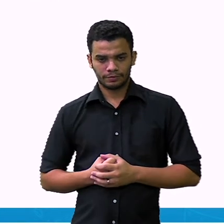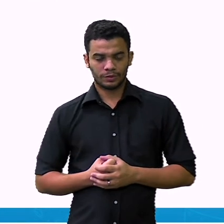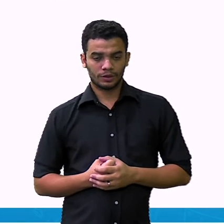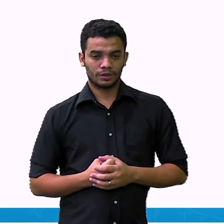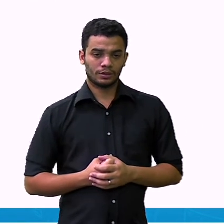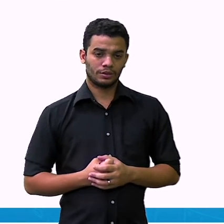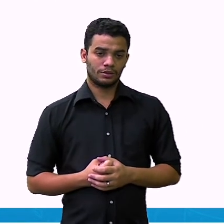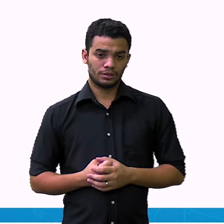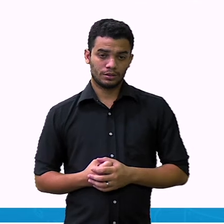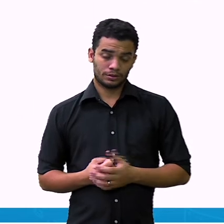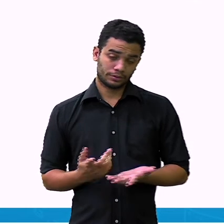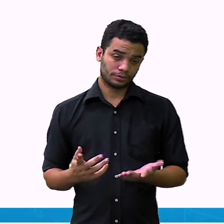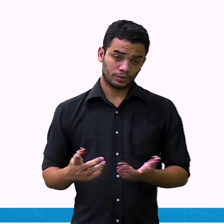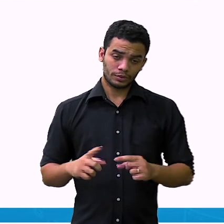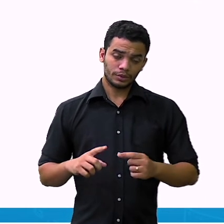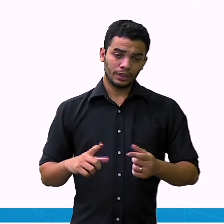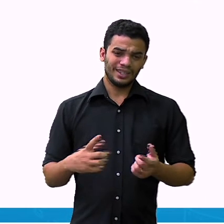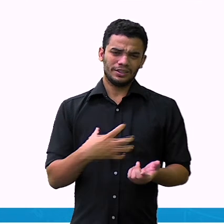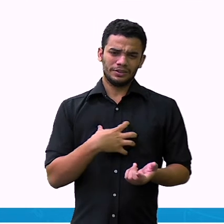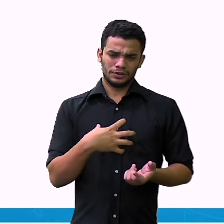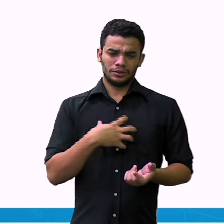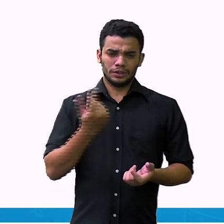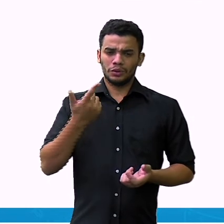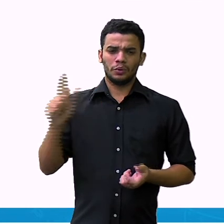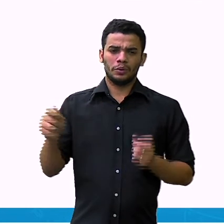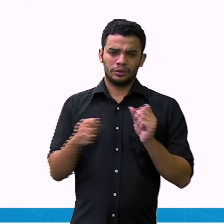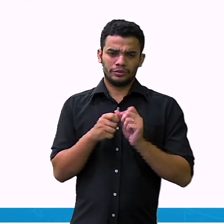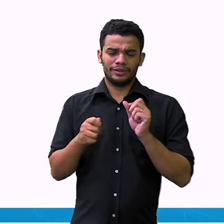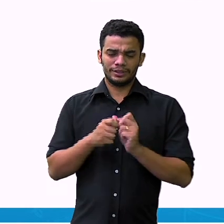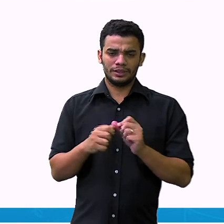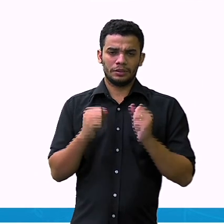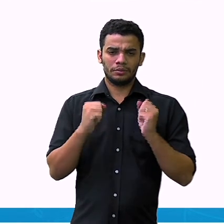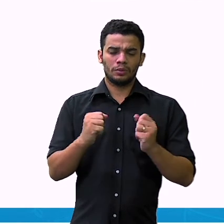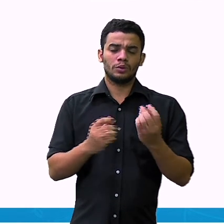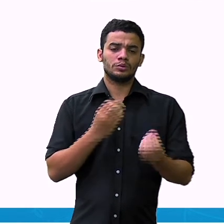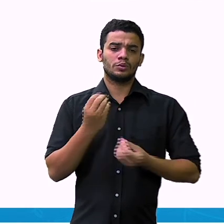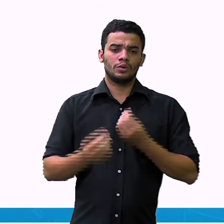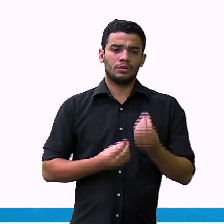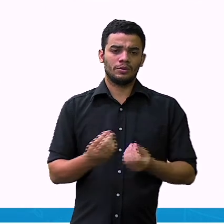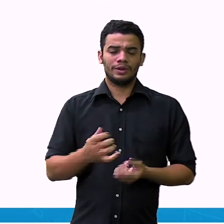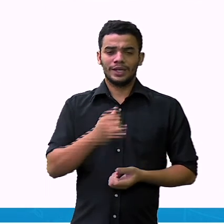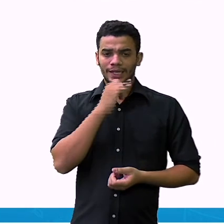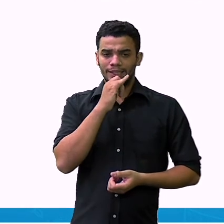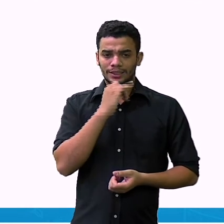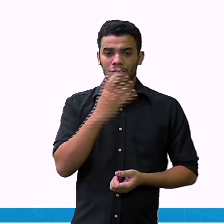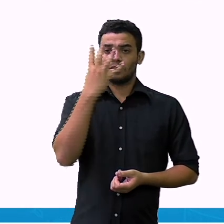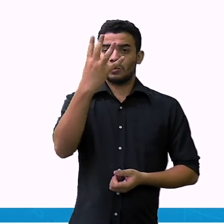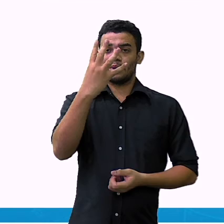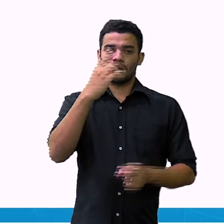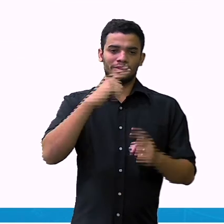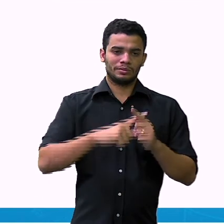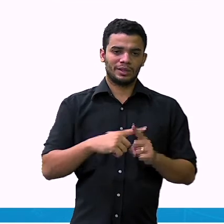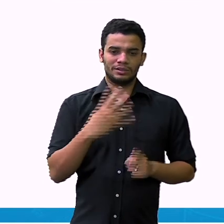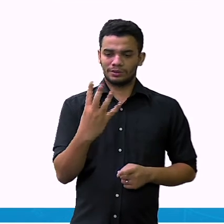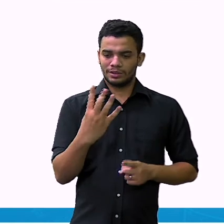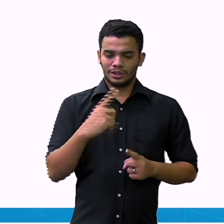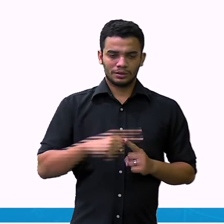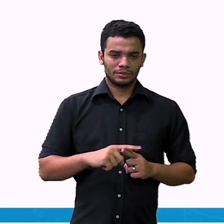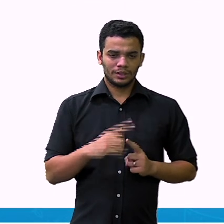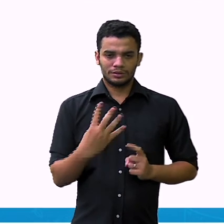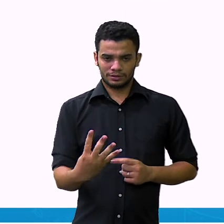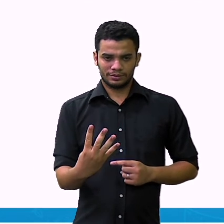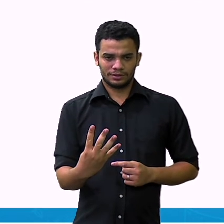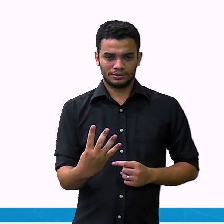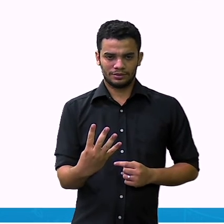ter somado também de 4 em 4, pois em cada linha eu tenho 4 chaves. Então, 4